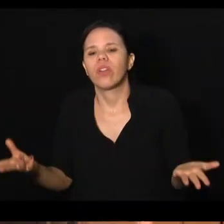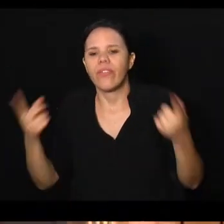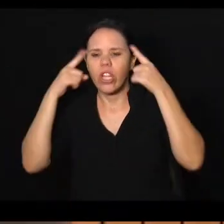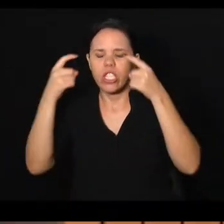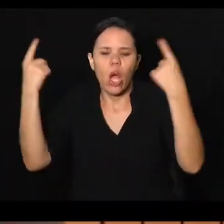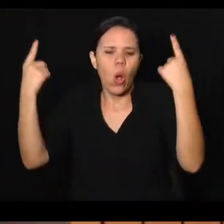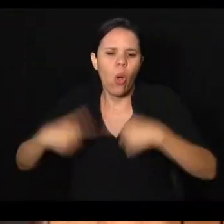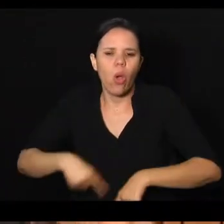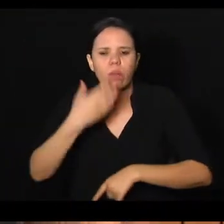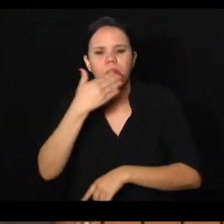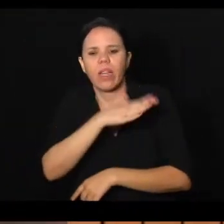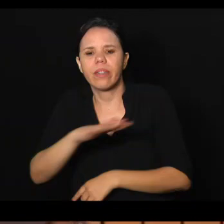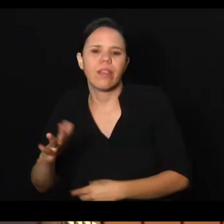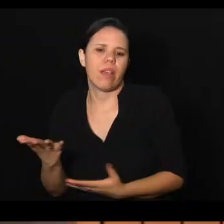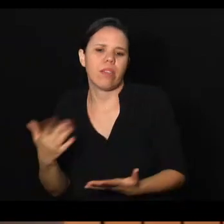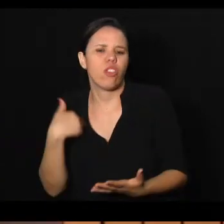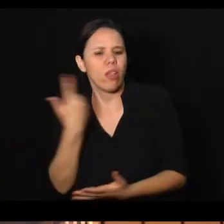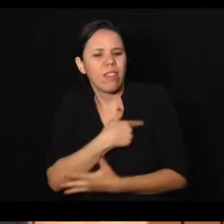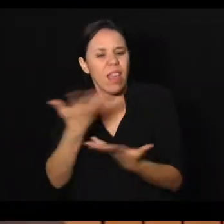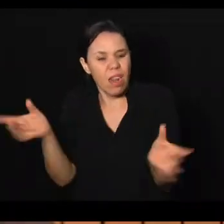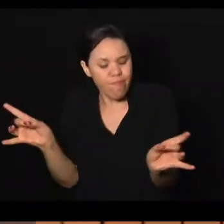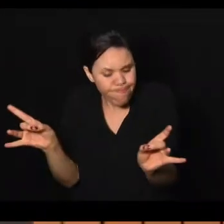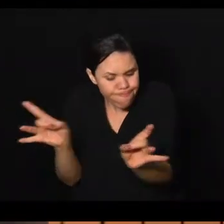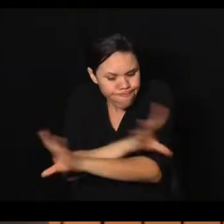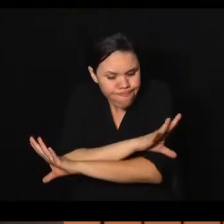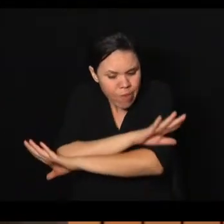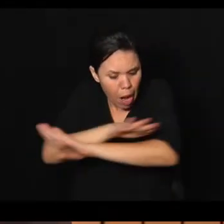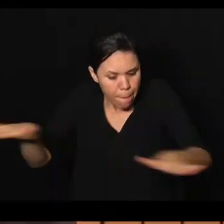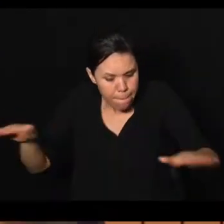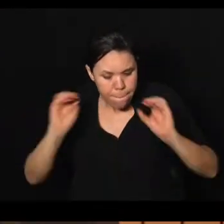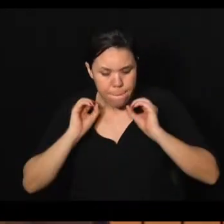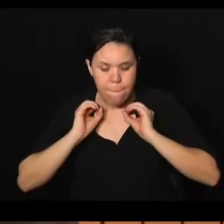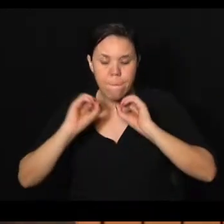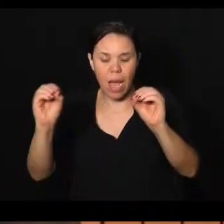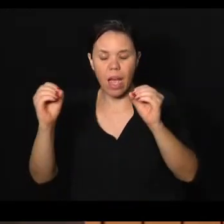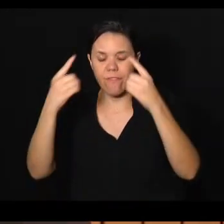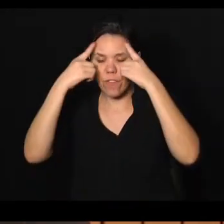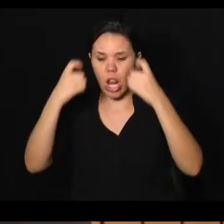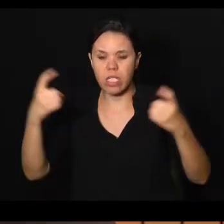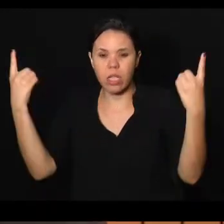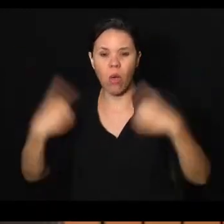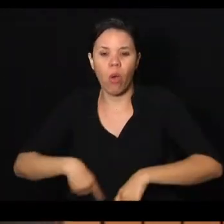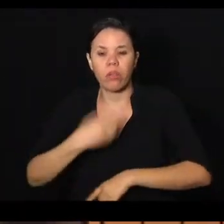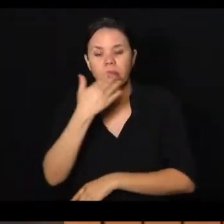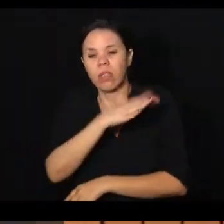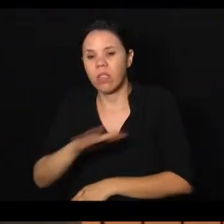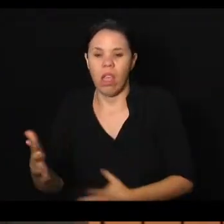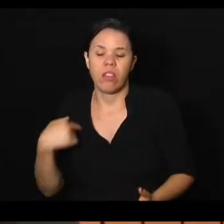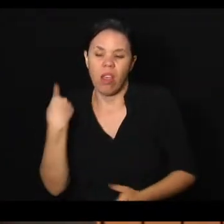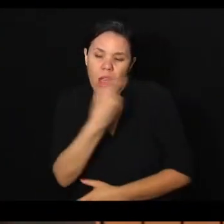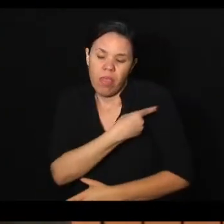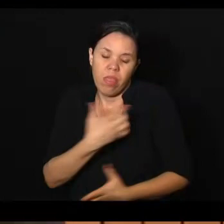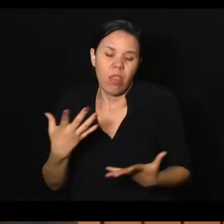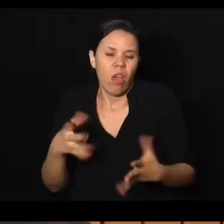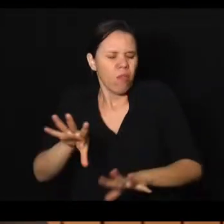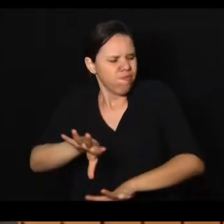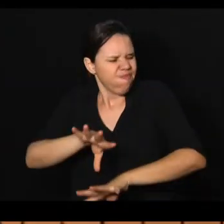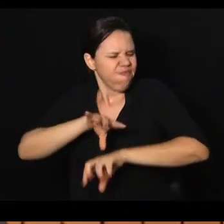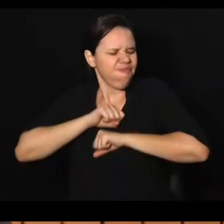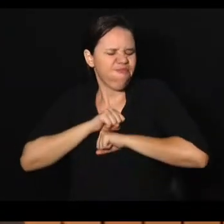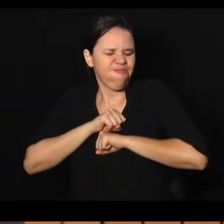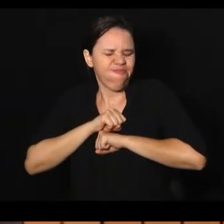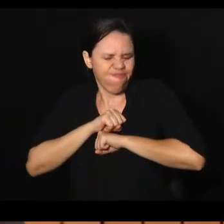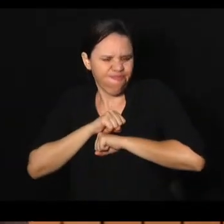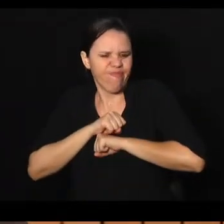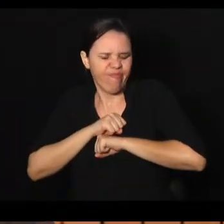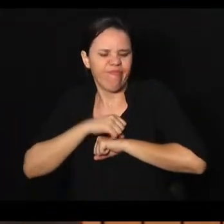nós queremos acabar com a violência contra a criança, porque infelizmente, senhores, nós herdamos uma nação